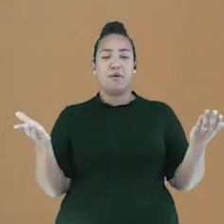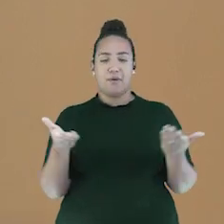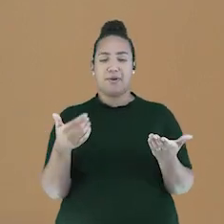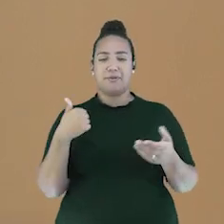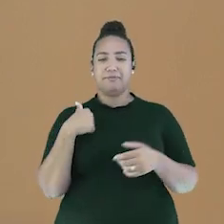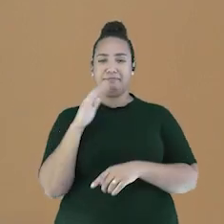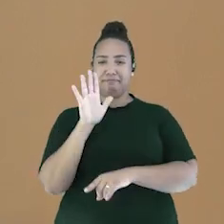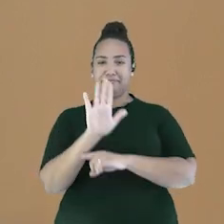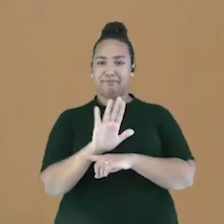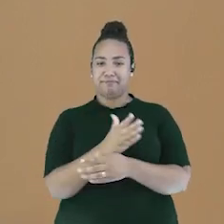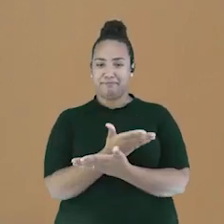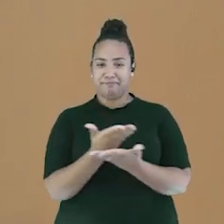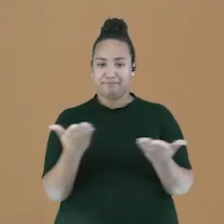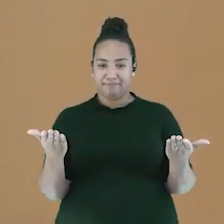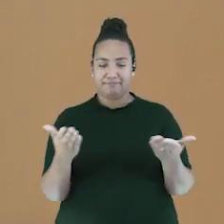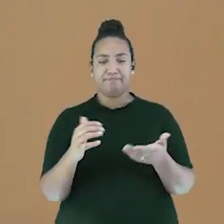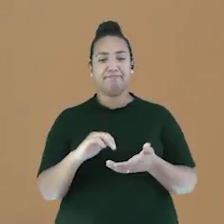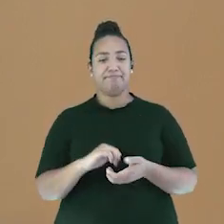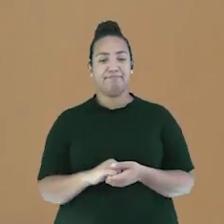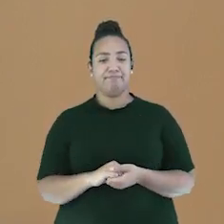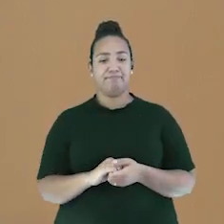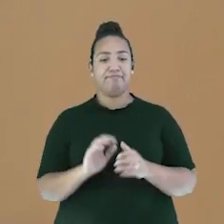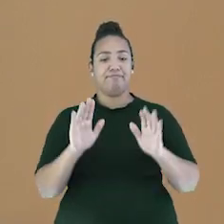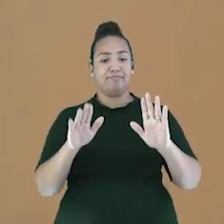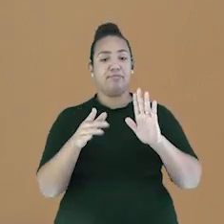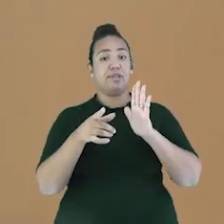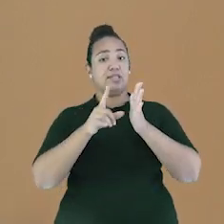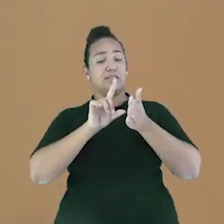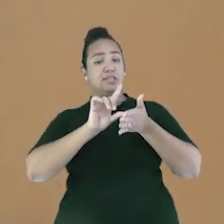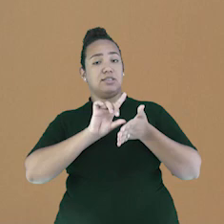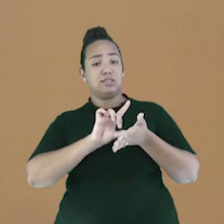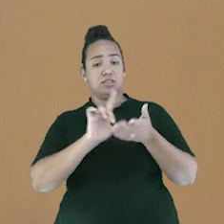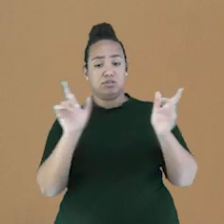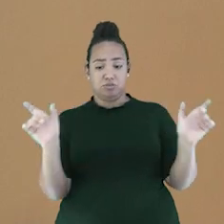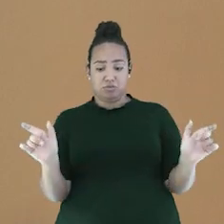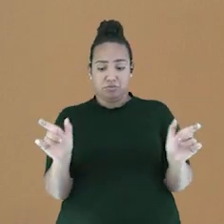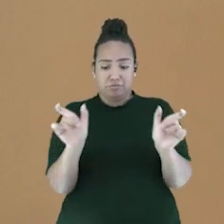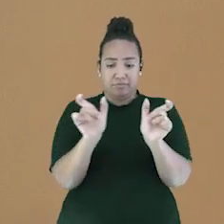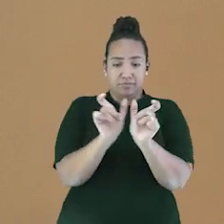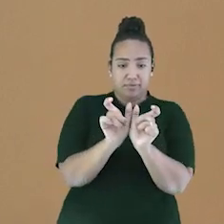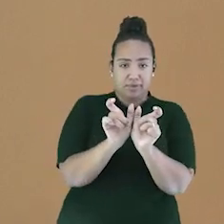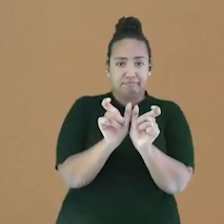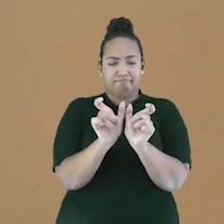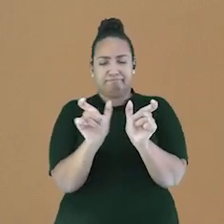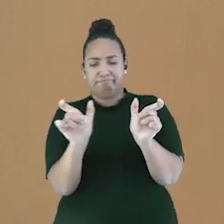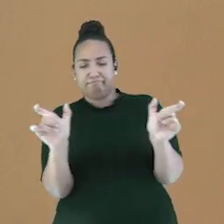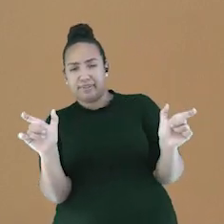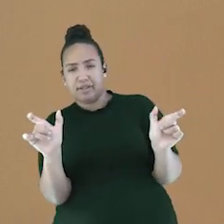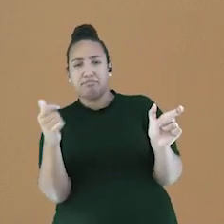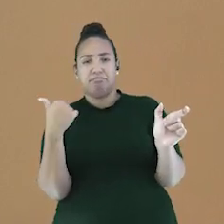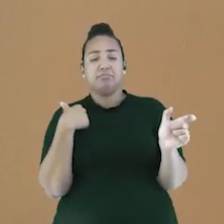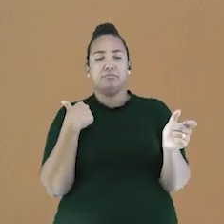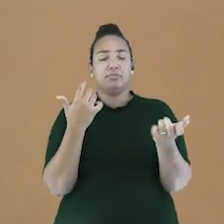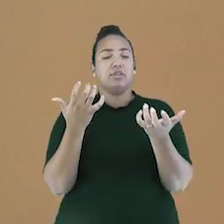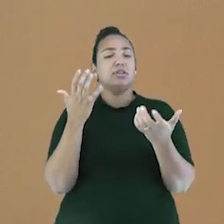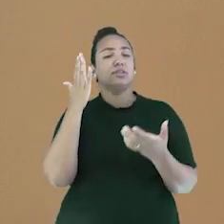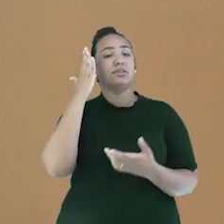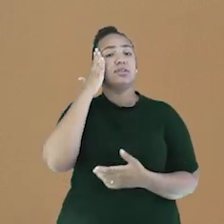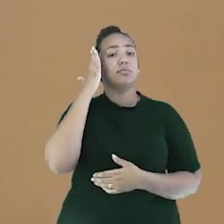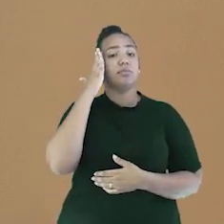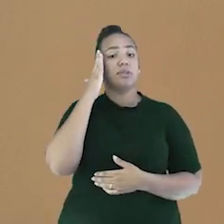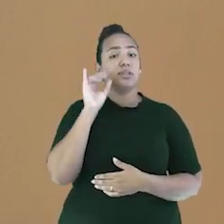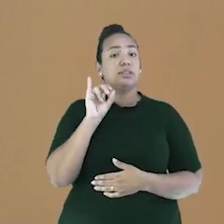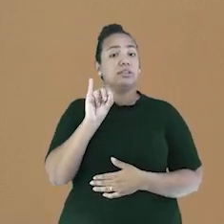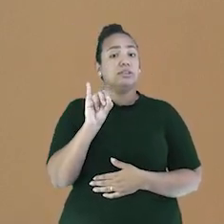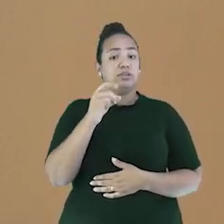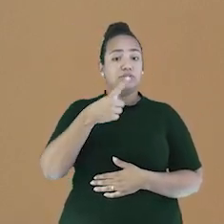ajudar antes de falar sobre composição e decomposição eu quero saber se você